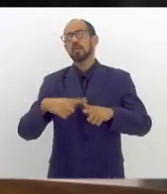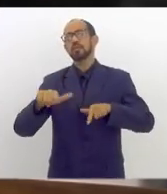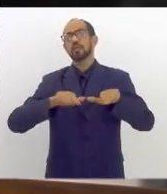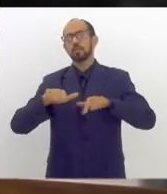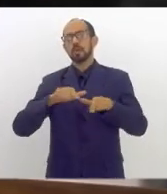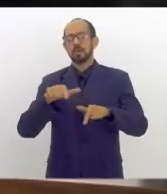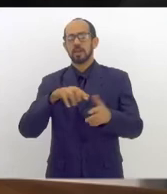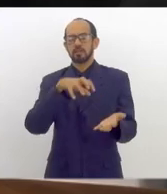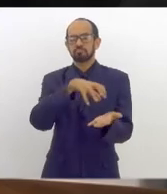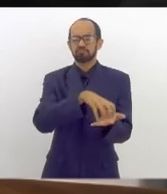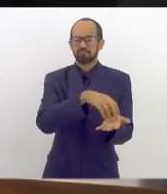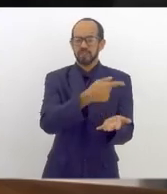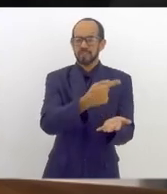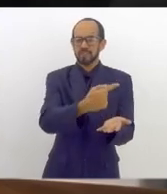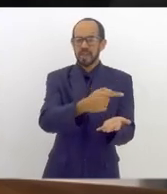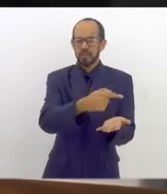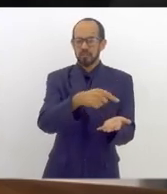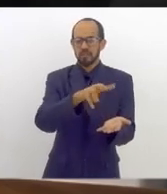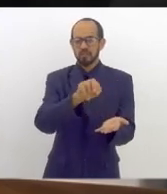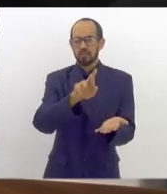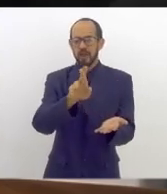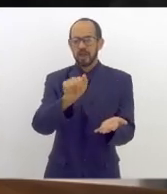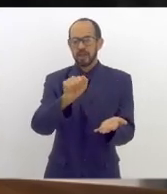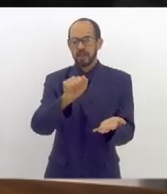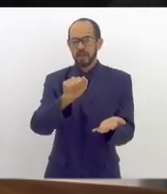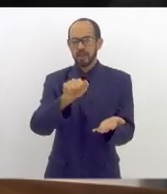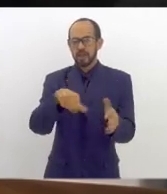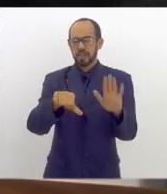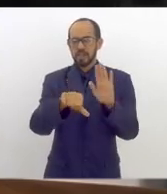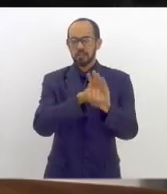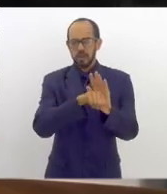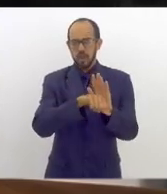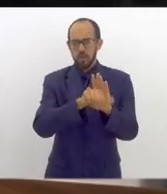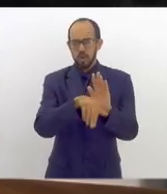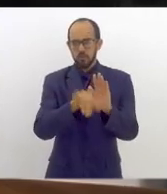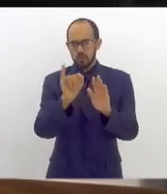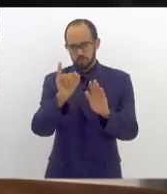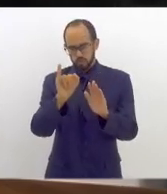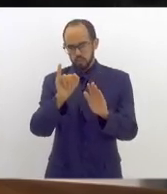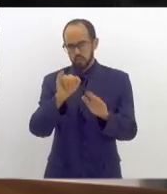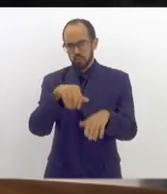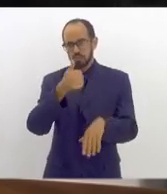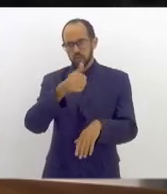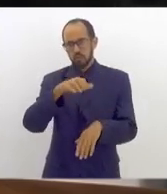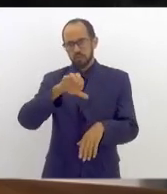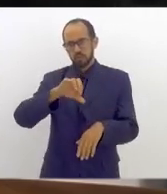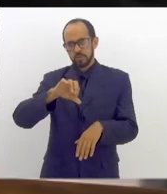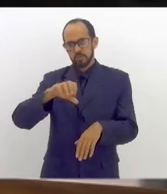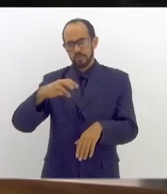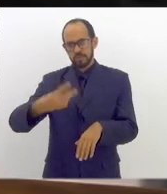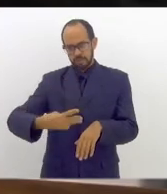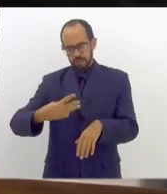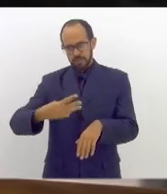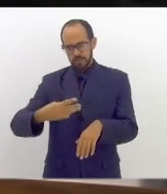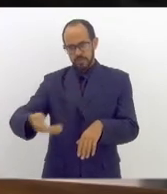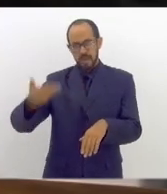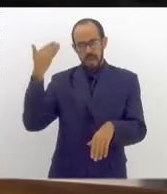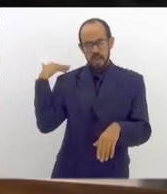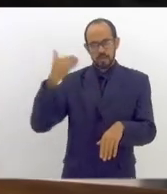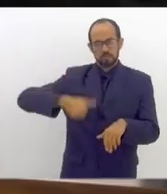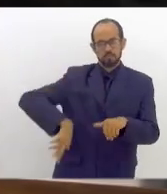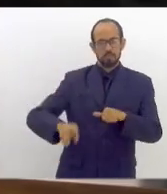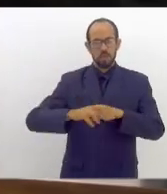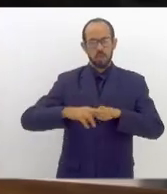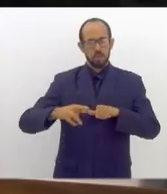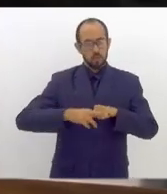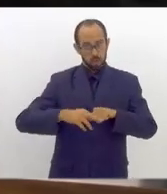sétima vara criminal de Nova Iguaçu a partir de 1993 naquela época Belford Roxo já tinha sido